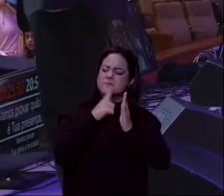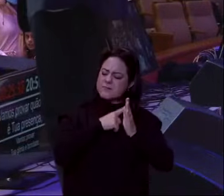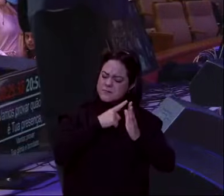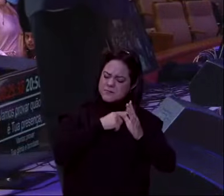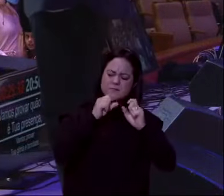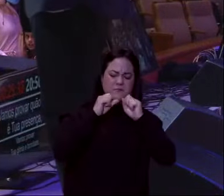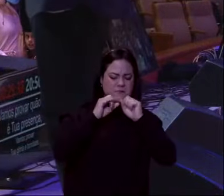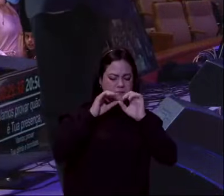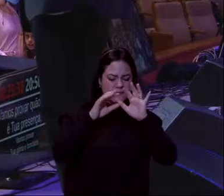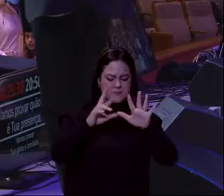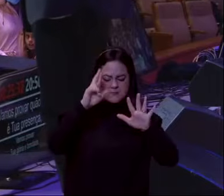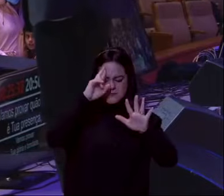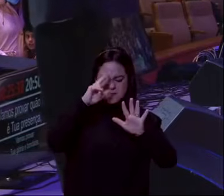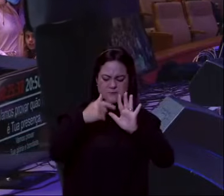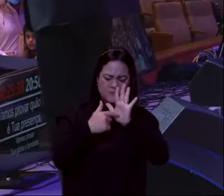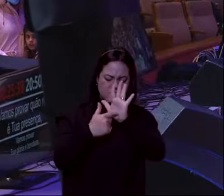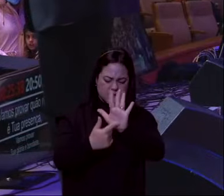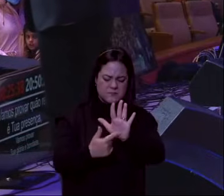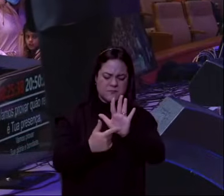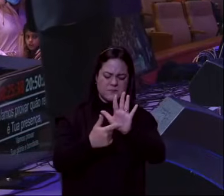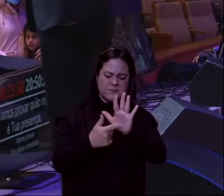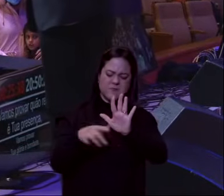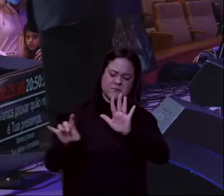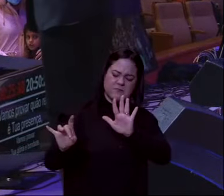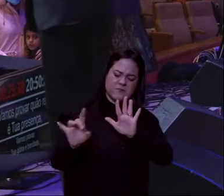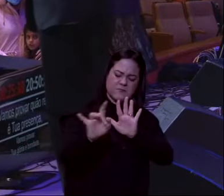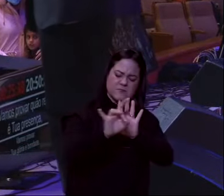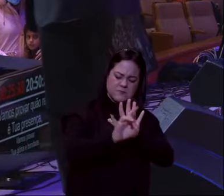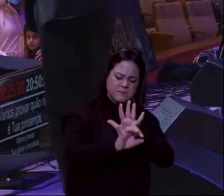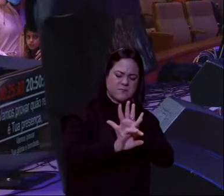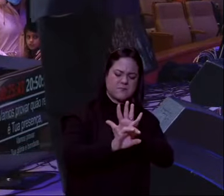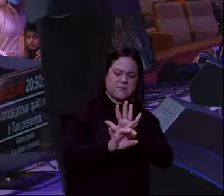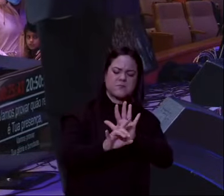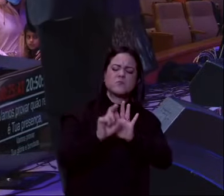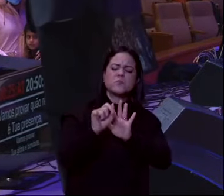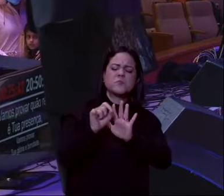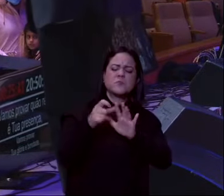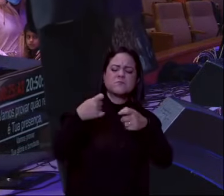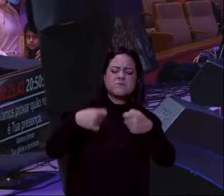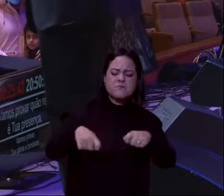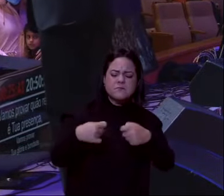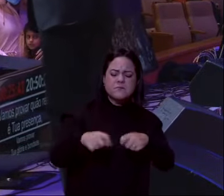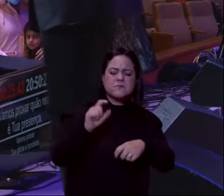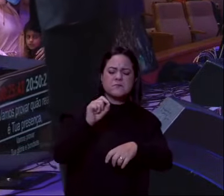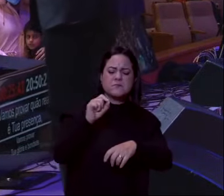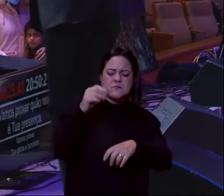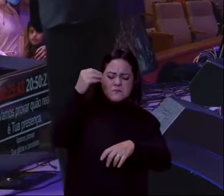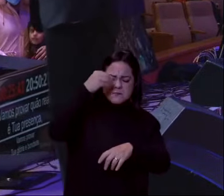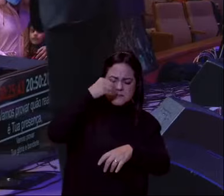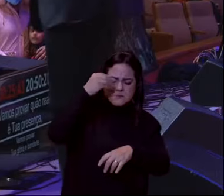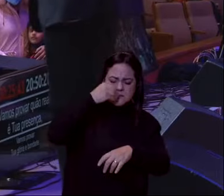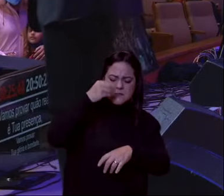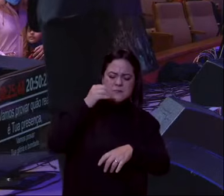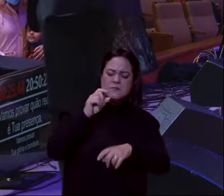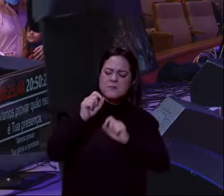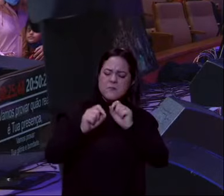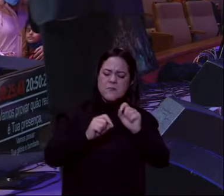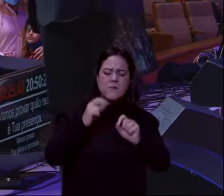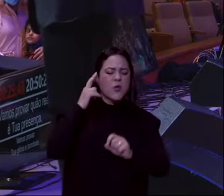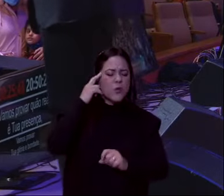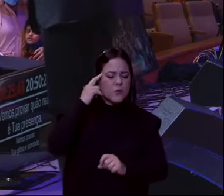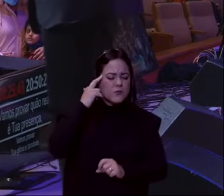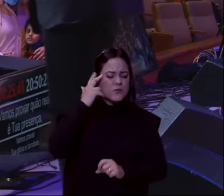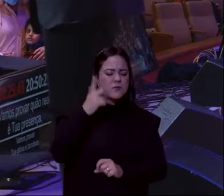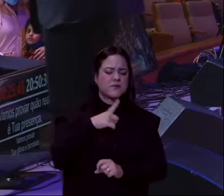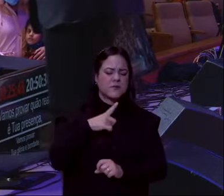bênção do Senhor se revele na fraqueza dessas pessoas, nas necessidades delas, nos